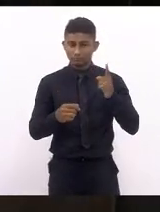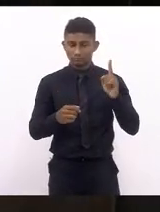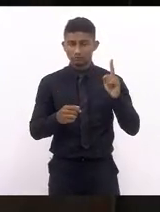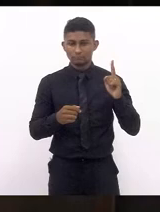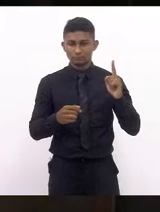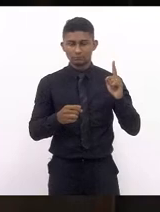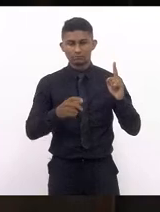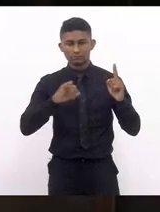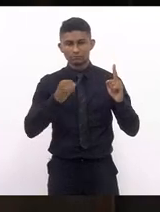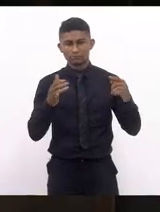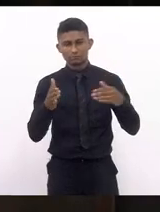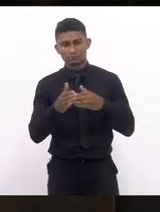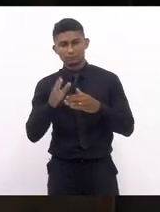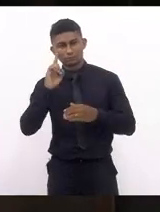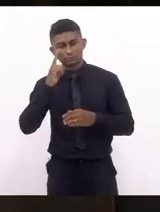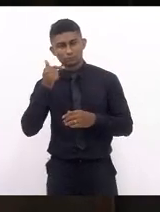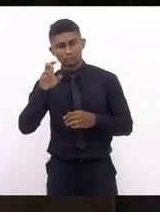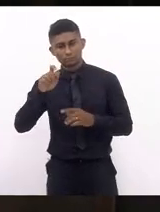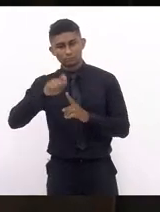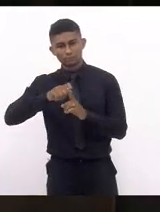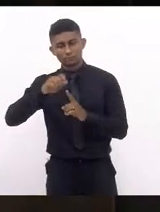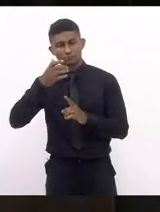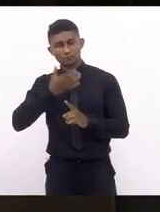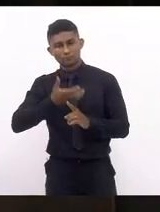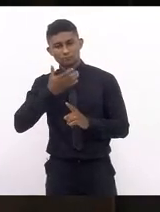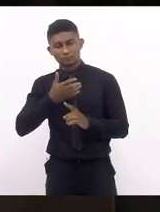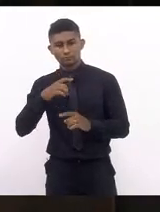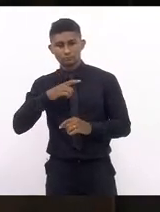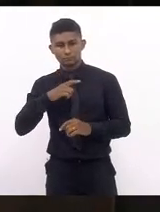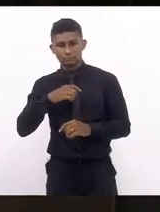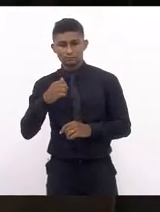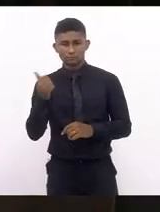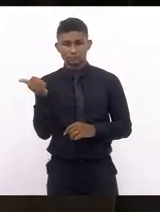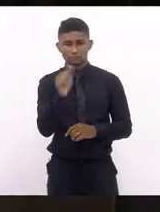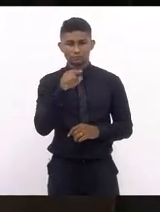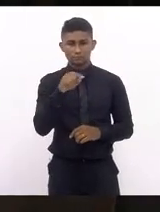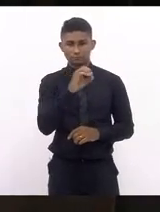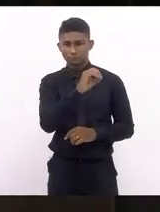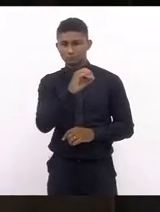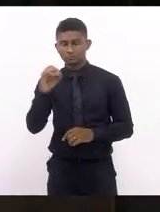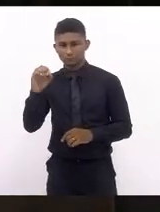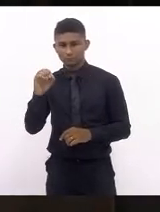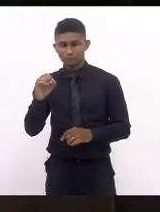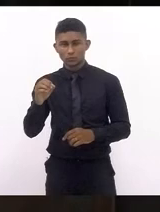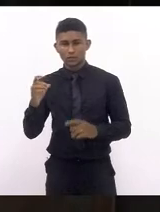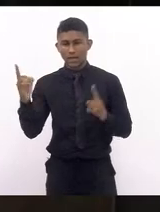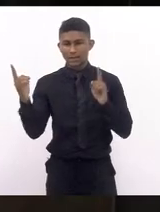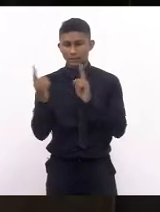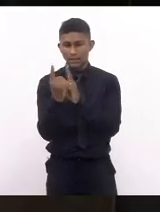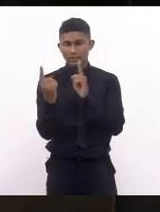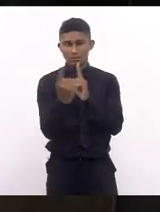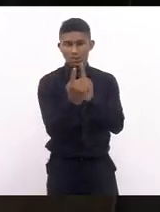Janeiro e quinze de dezembro foram realizados 11571 atendimentos pela codecon dentre os quais